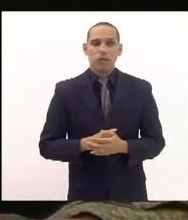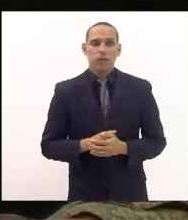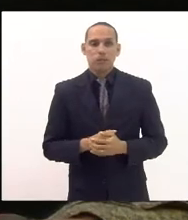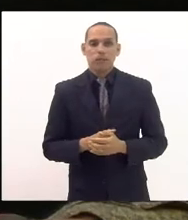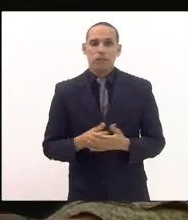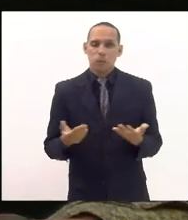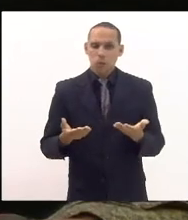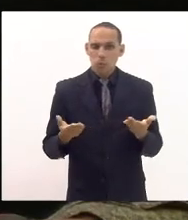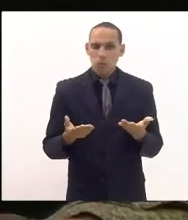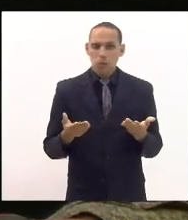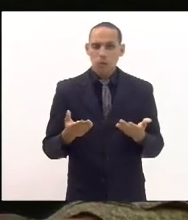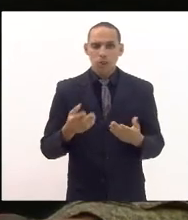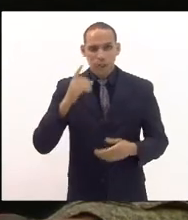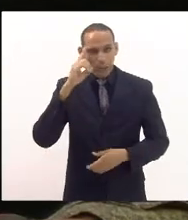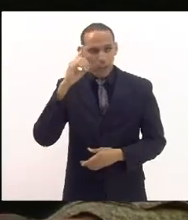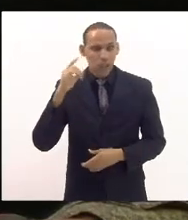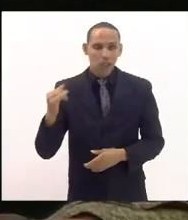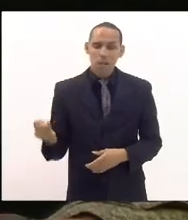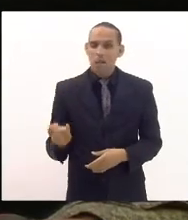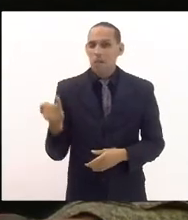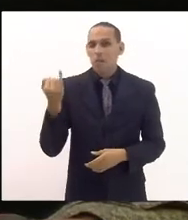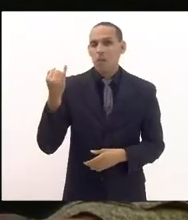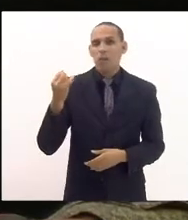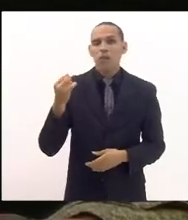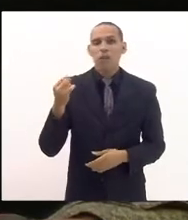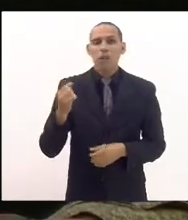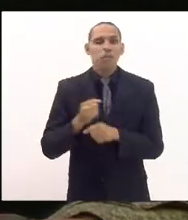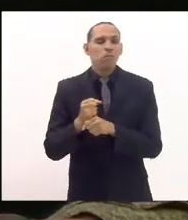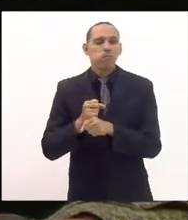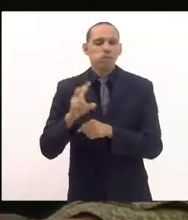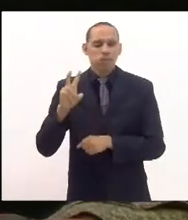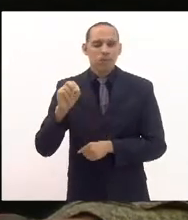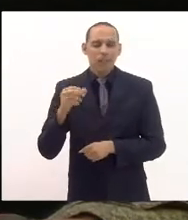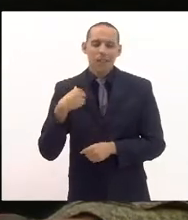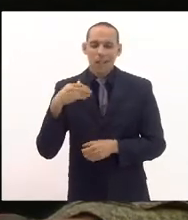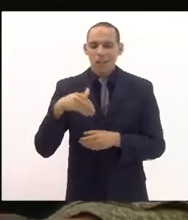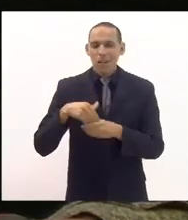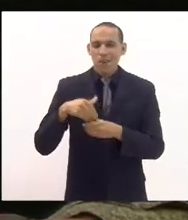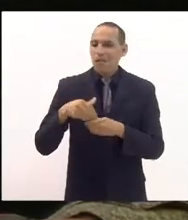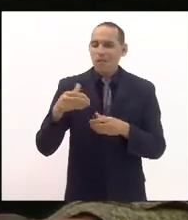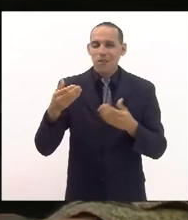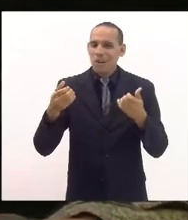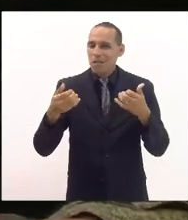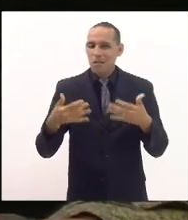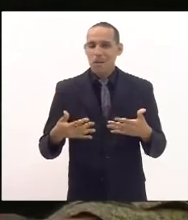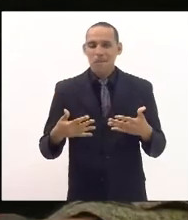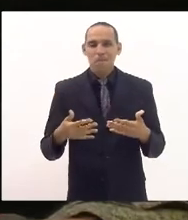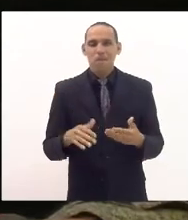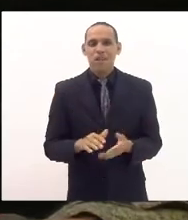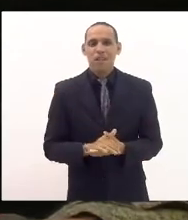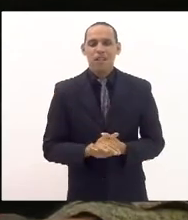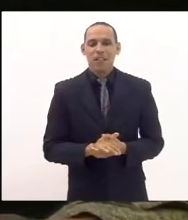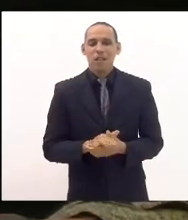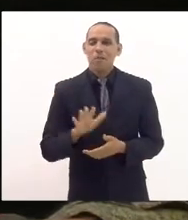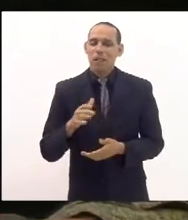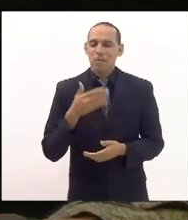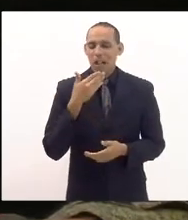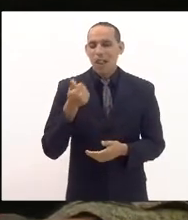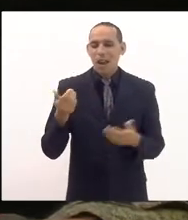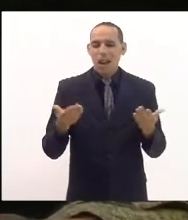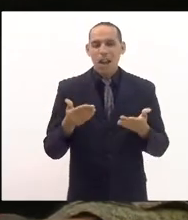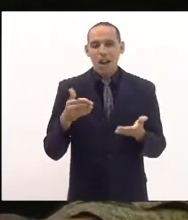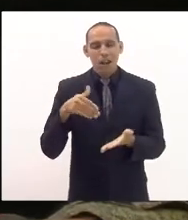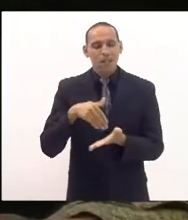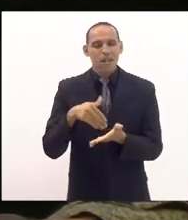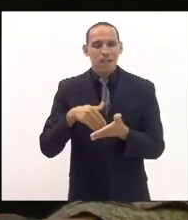hoje uma data importante porque é 50 anos eu ia até declarará voto mas preferiu falar